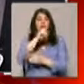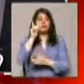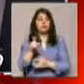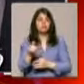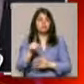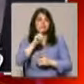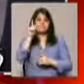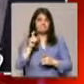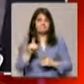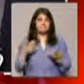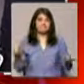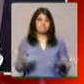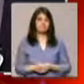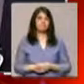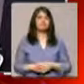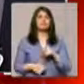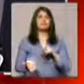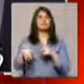pela troye quando nós temos direto de bruxela